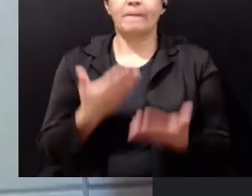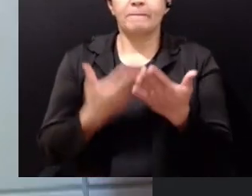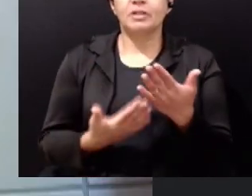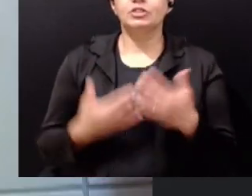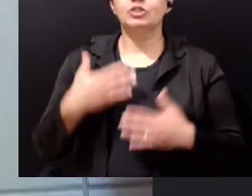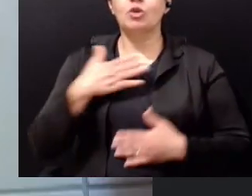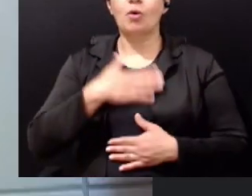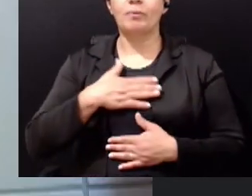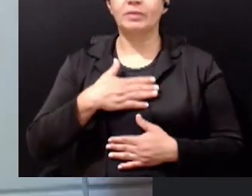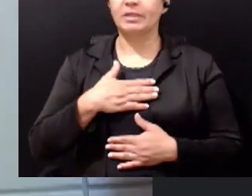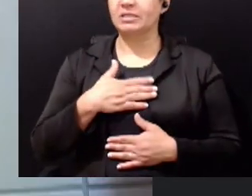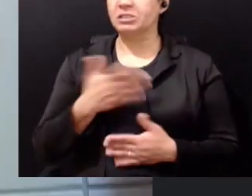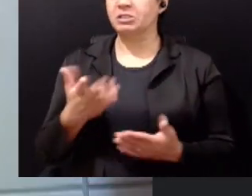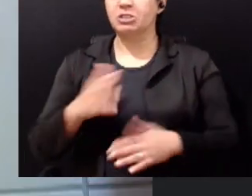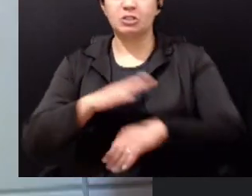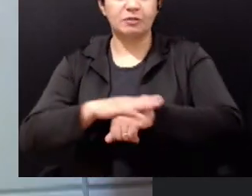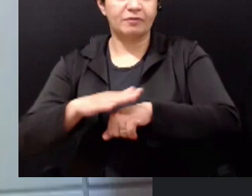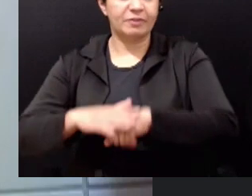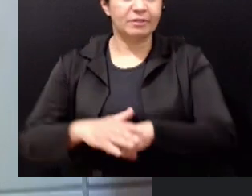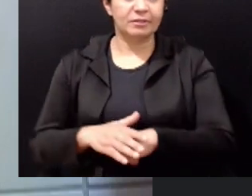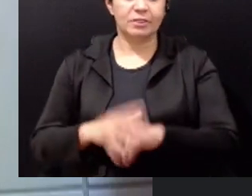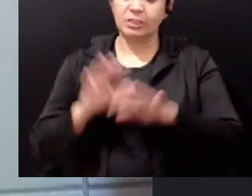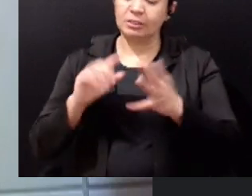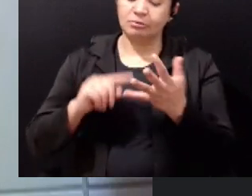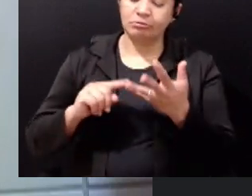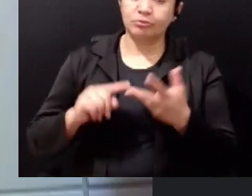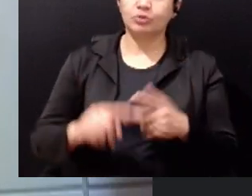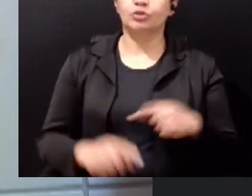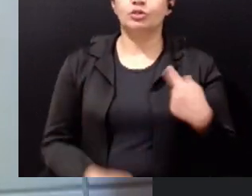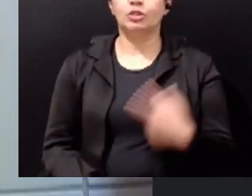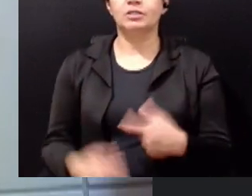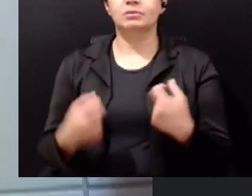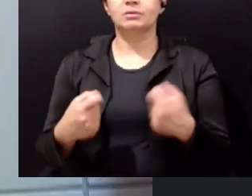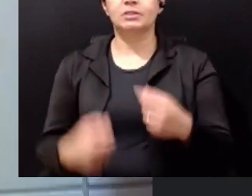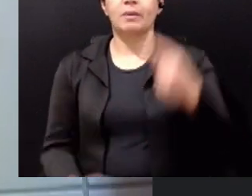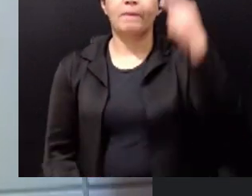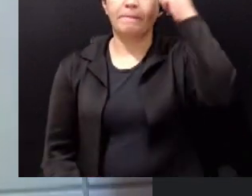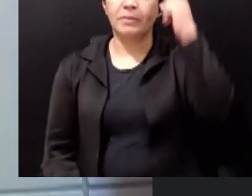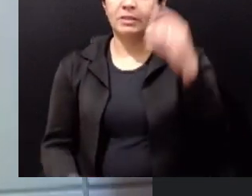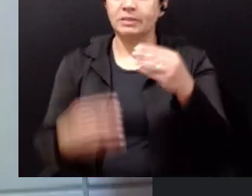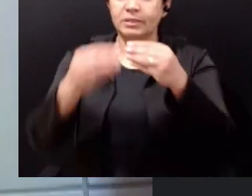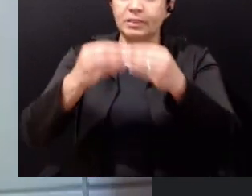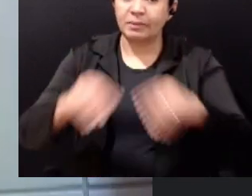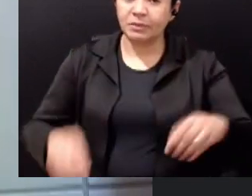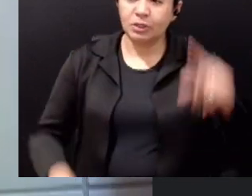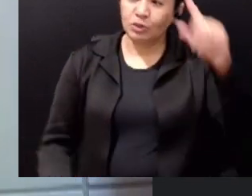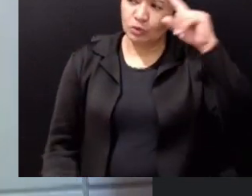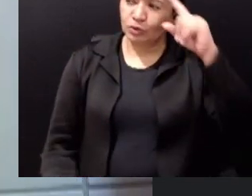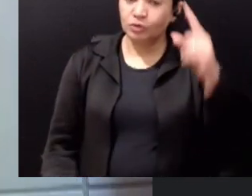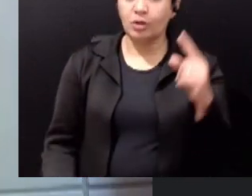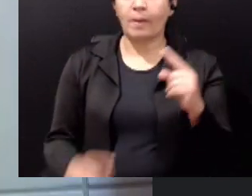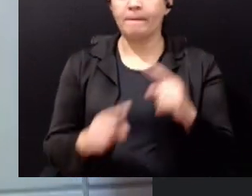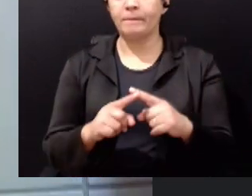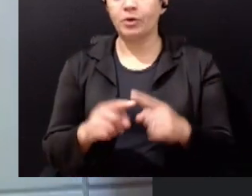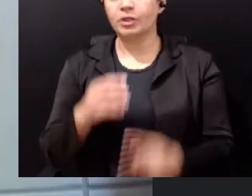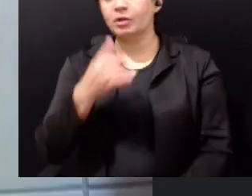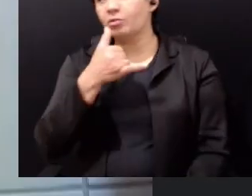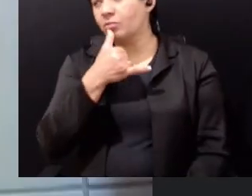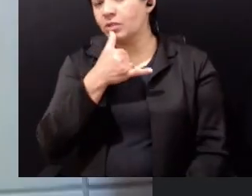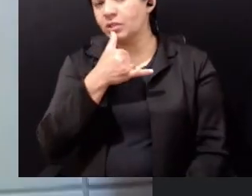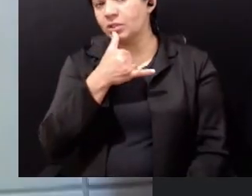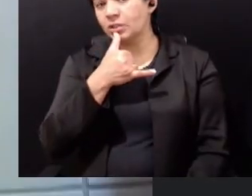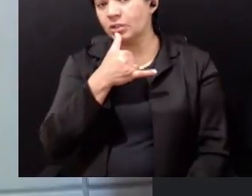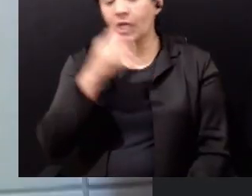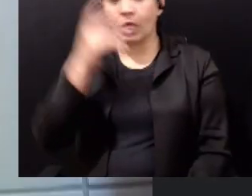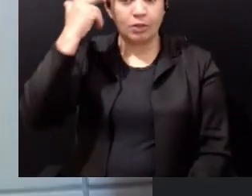antes gostava. Isso tudo a gente tem que pensar assim, tá prejudicando o dia a dia, porque é uma tristeza, ter tristeza é